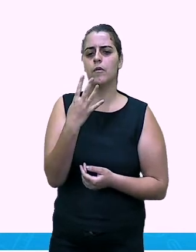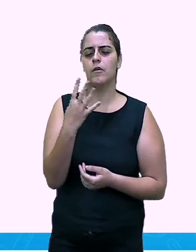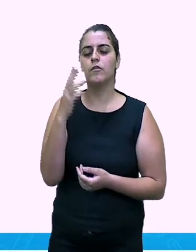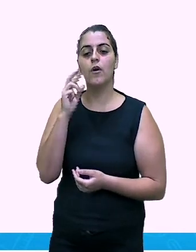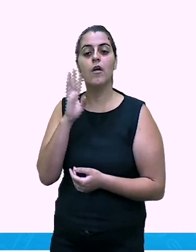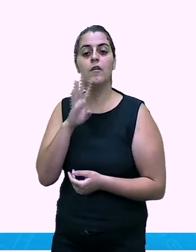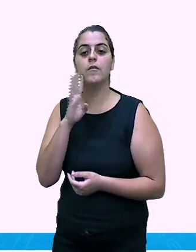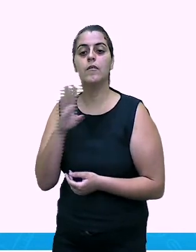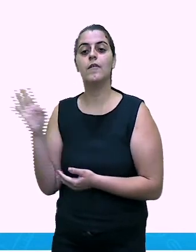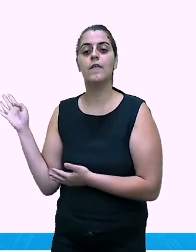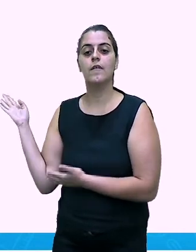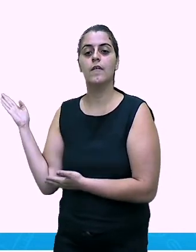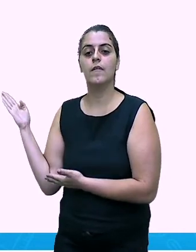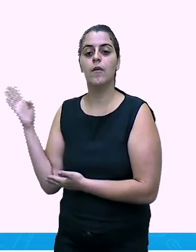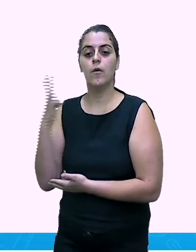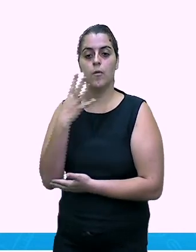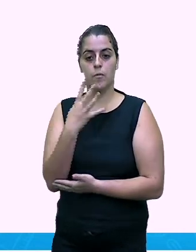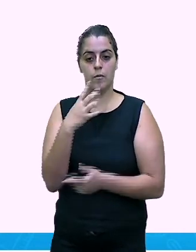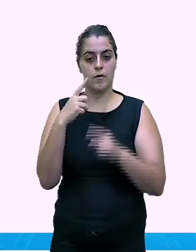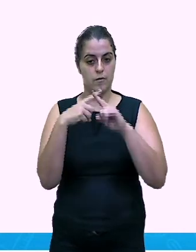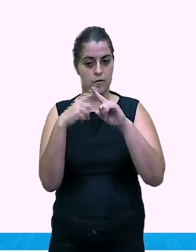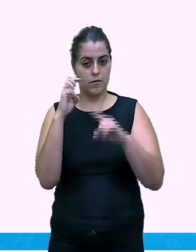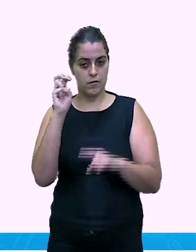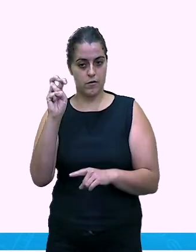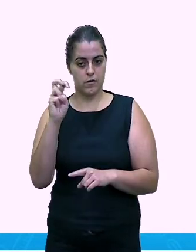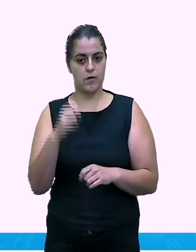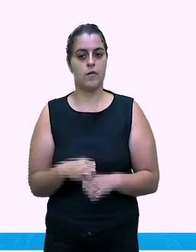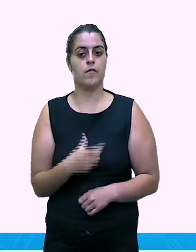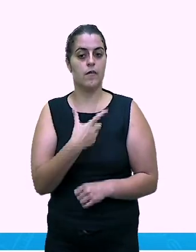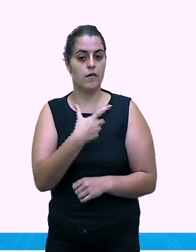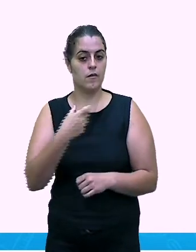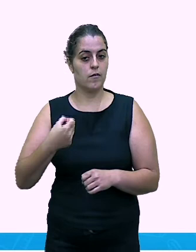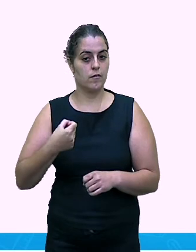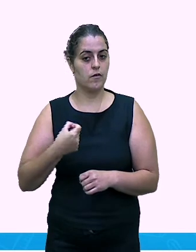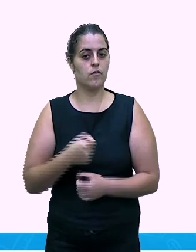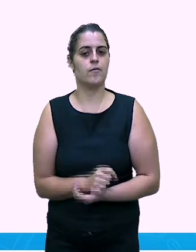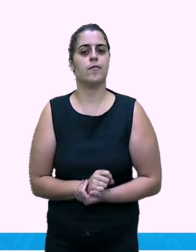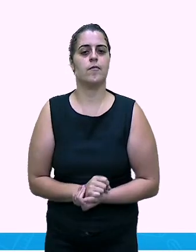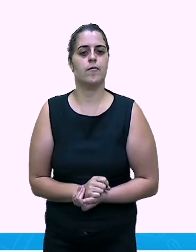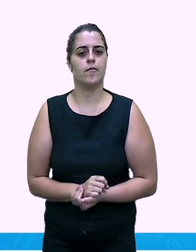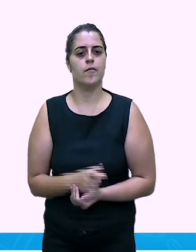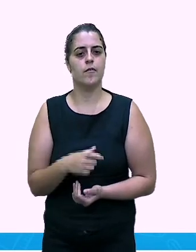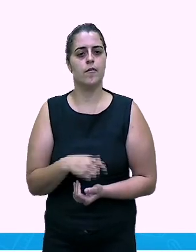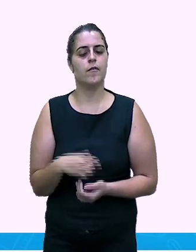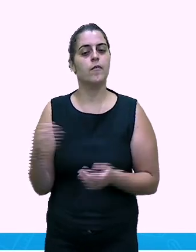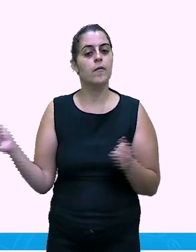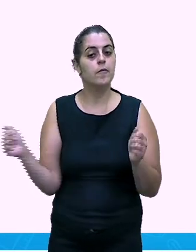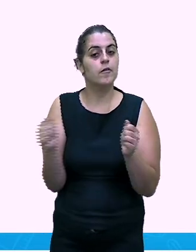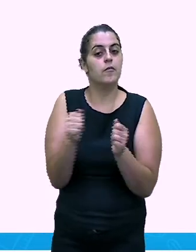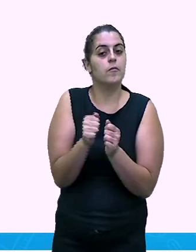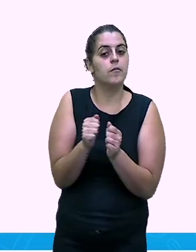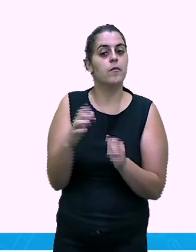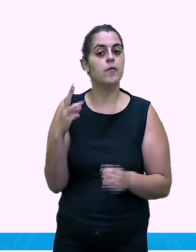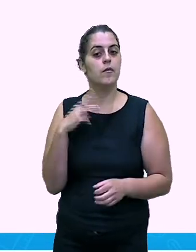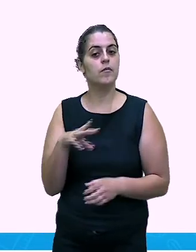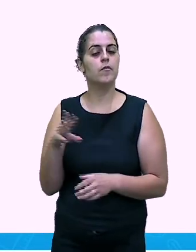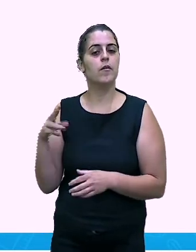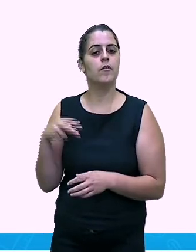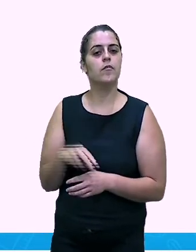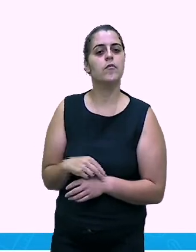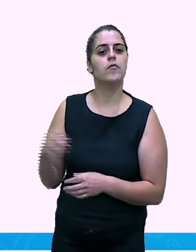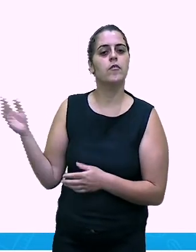olha, porque 4 vezes 5 vai dar 20. Então, aproximou, não